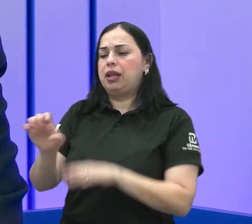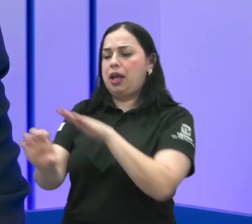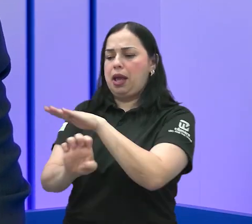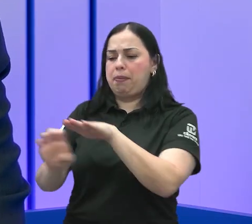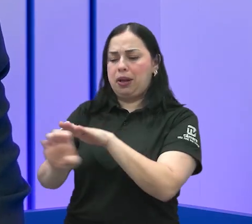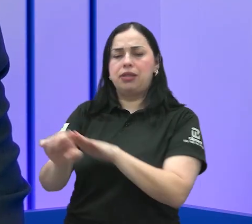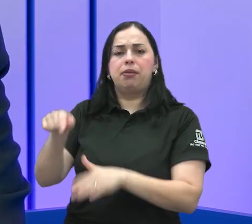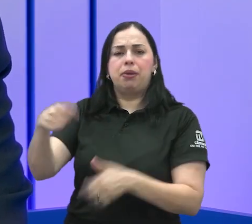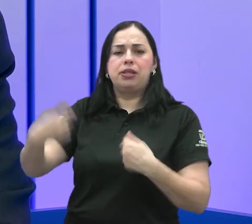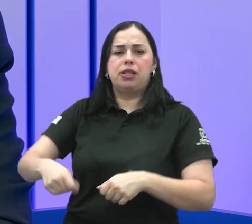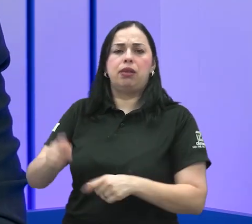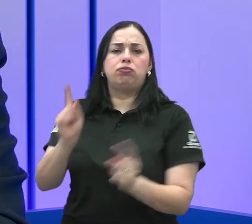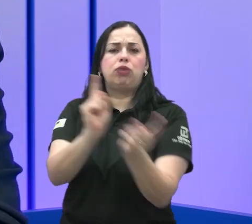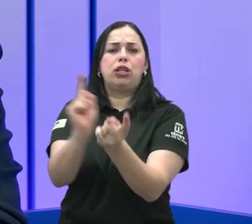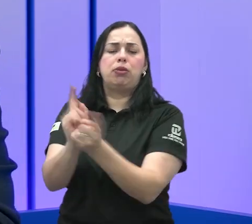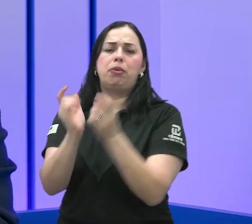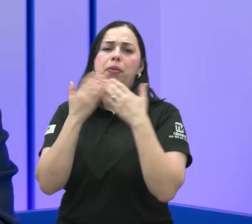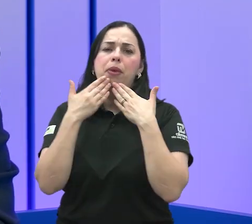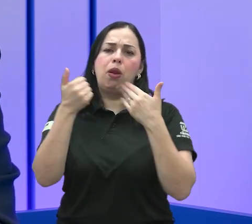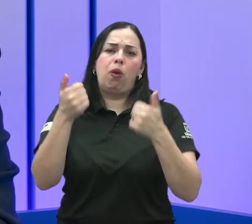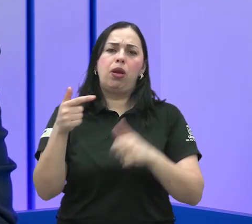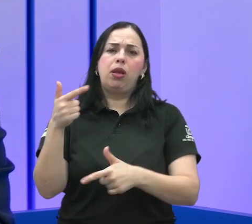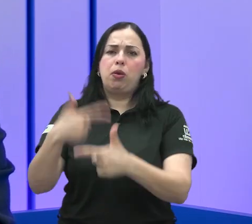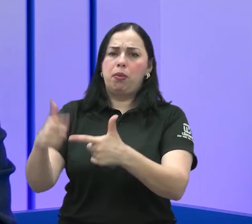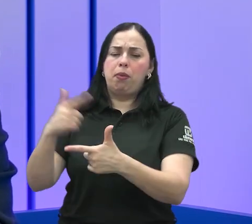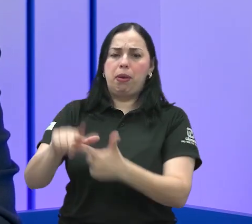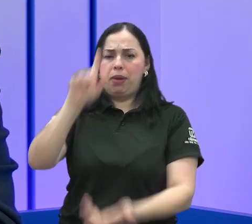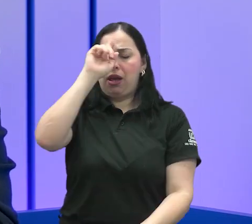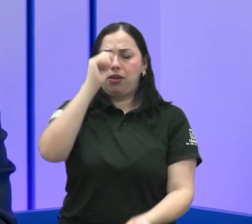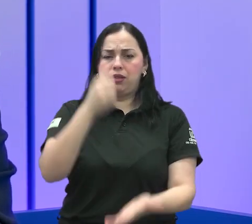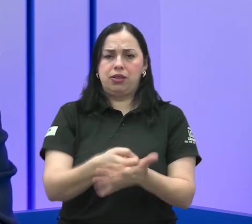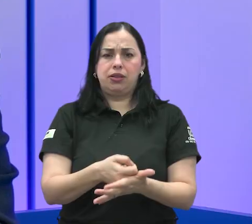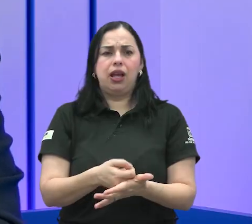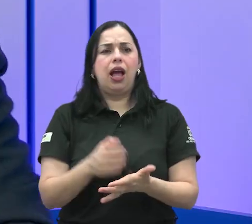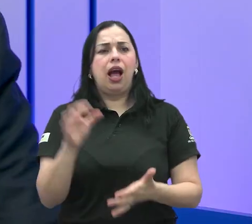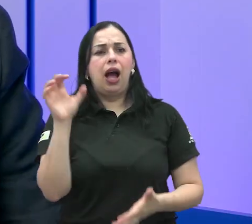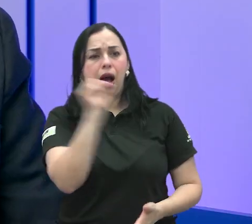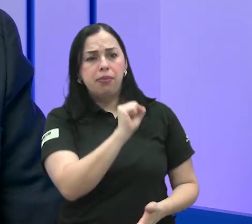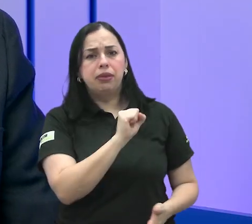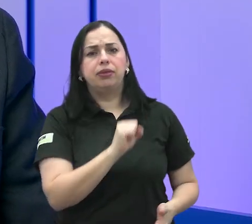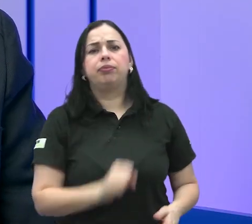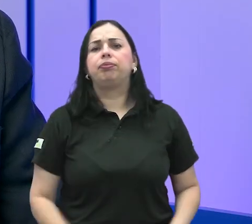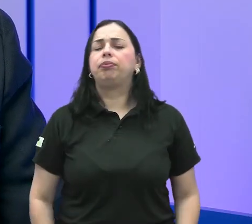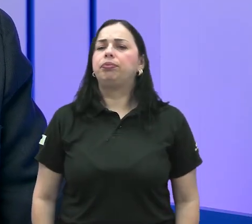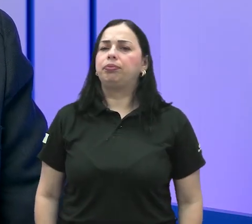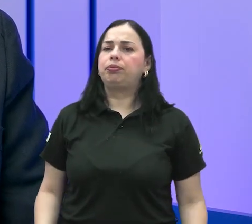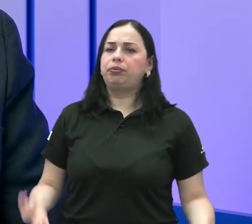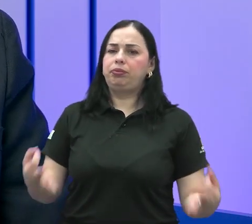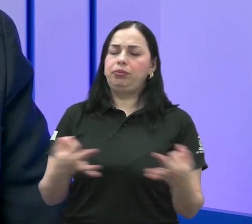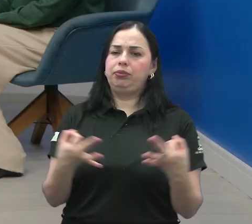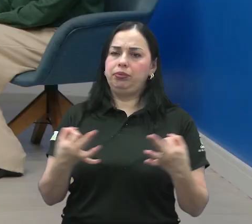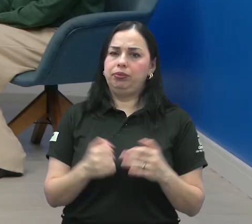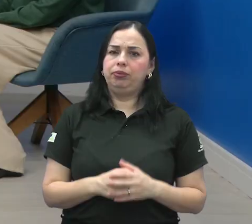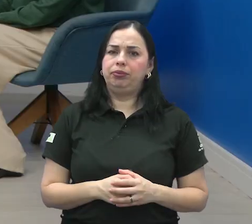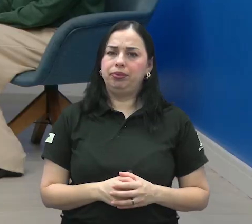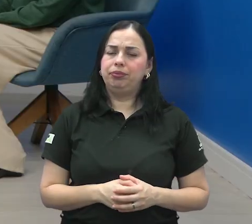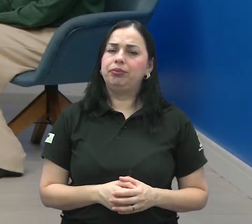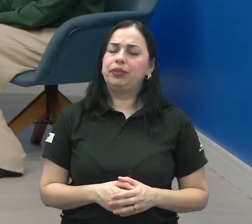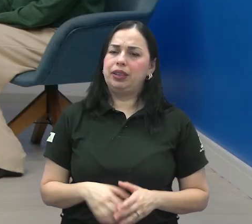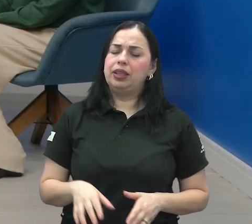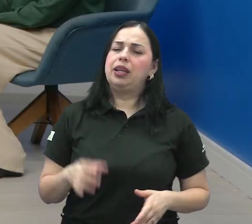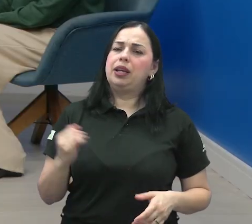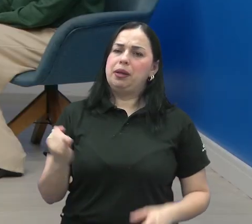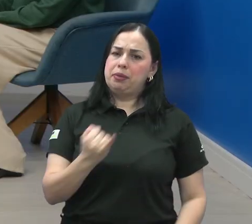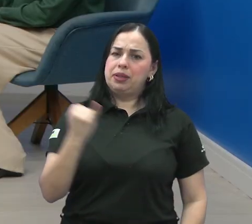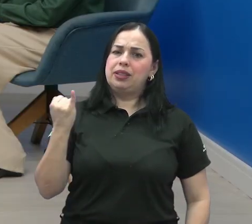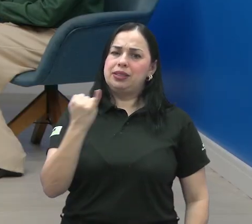muito importante, para que a gente consiga resolver os problemas de forma mais rápida, de forma mais econômica. Perfeito. Sem Muito dúvida, né?